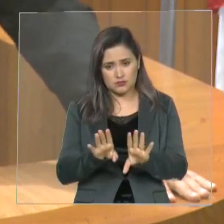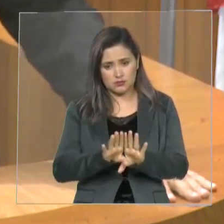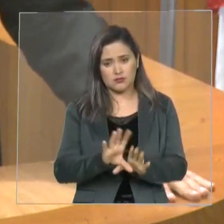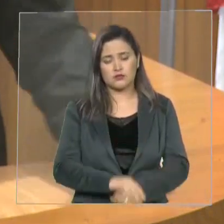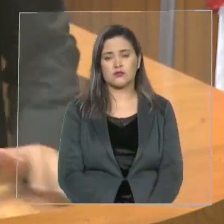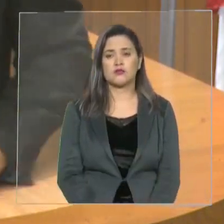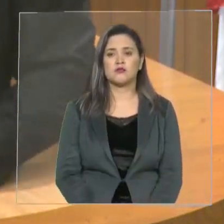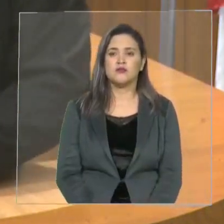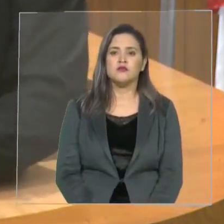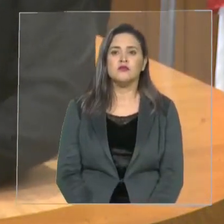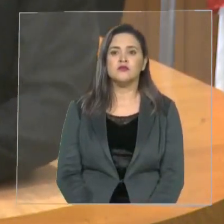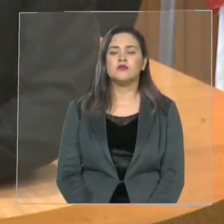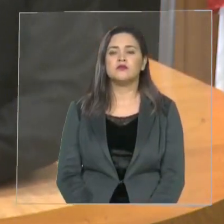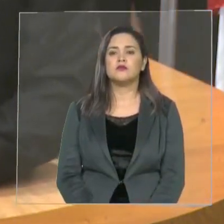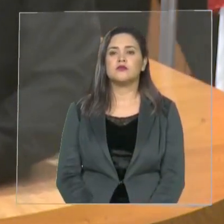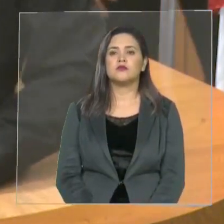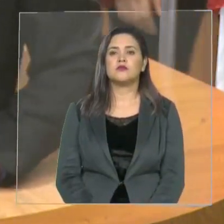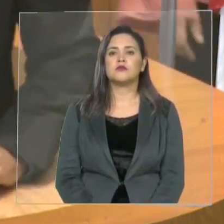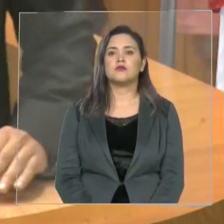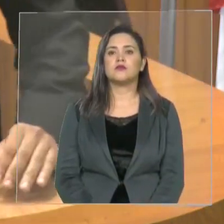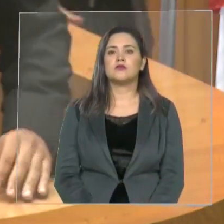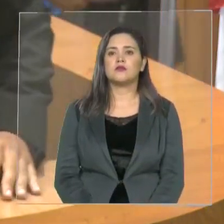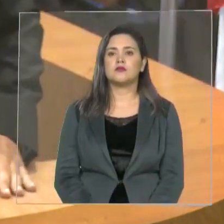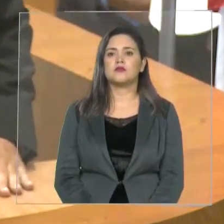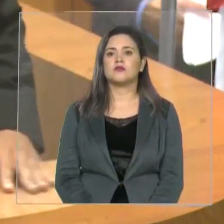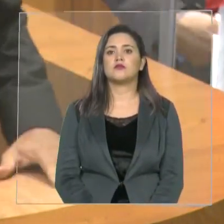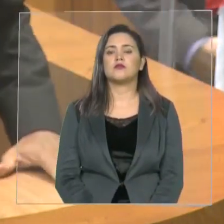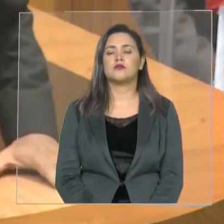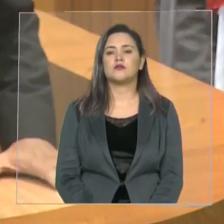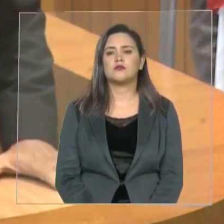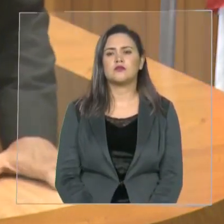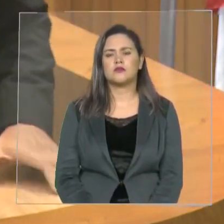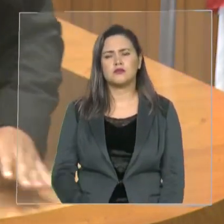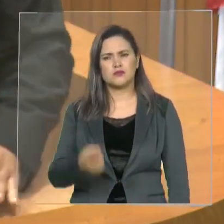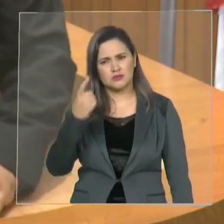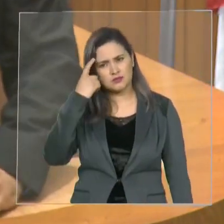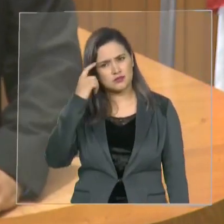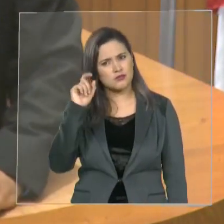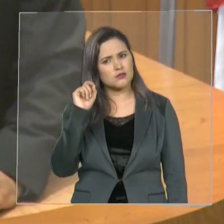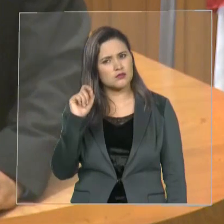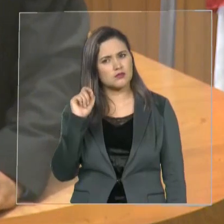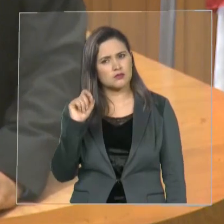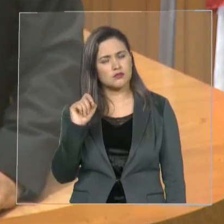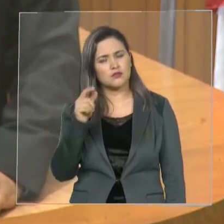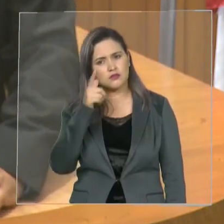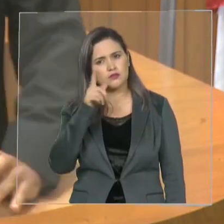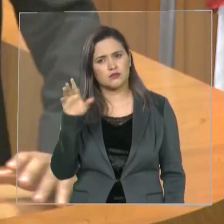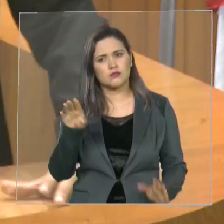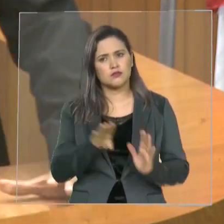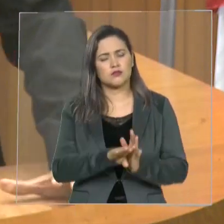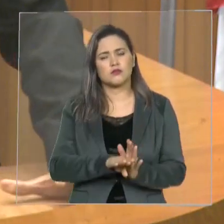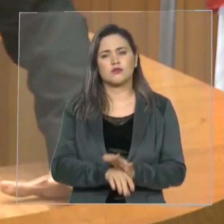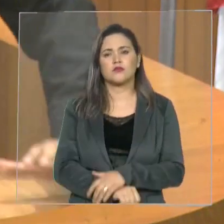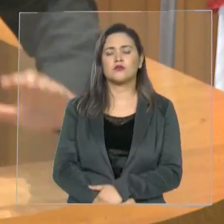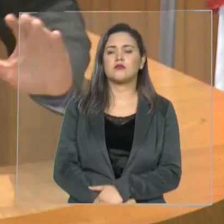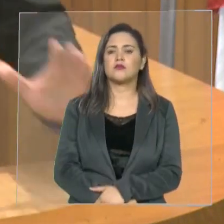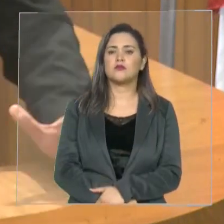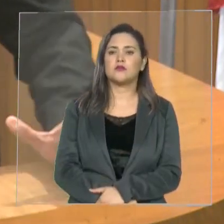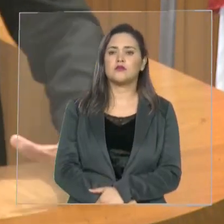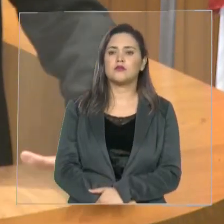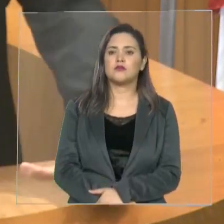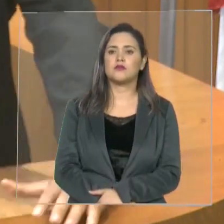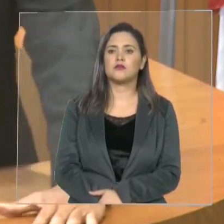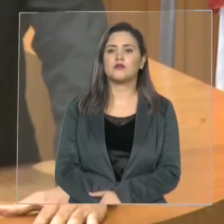E que eu, acho que dá tempo, inclusive, dele vir do gabinete dele para cá. Quando o Carlinhos Florenço tenta